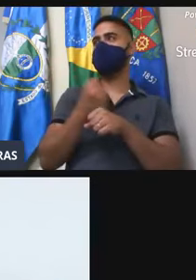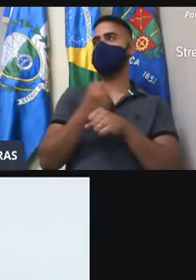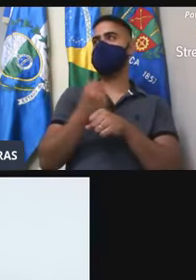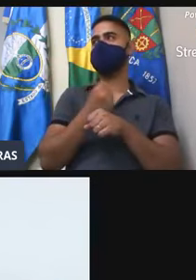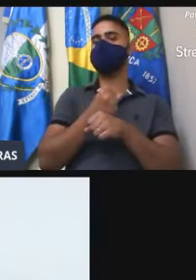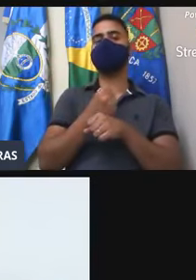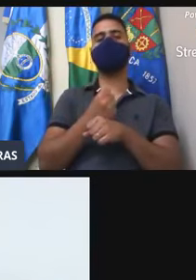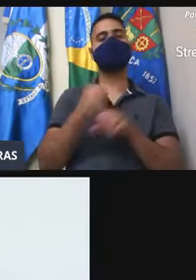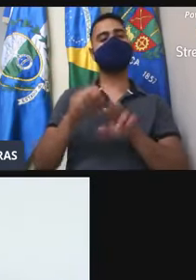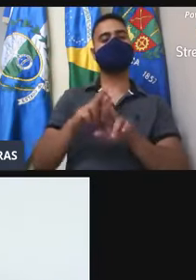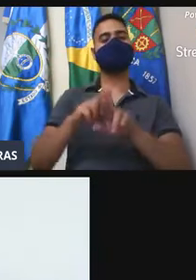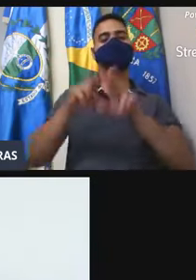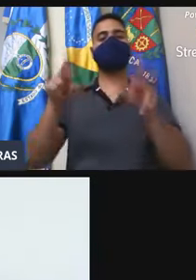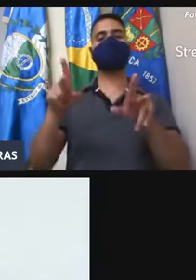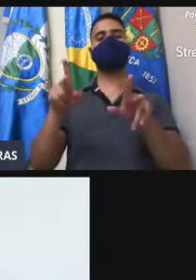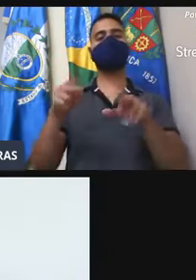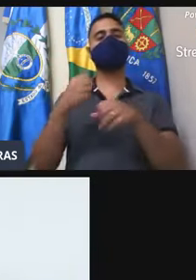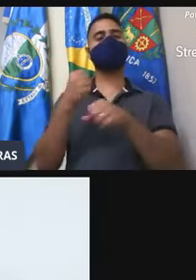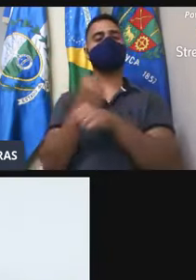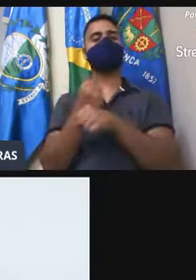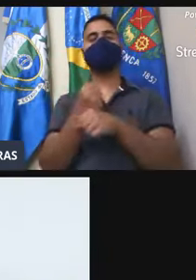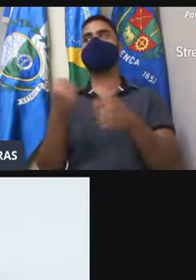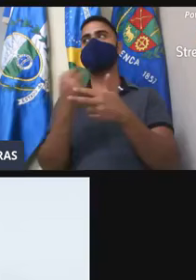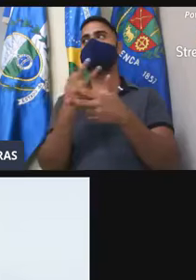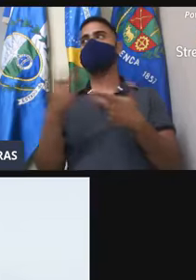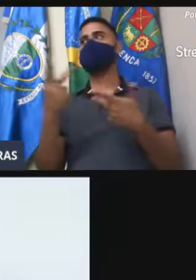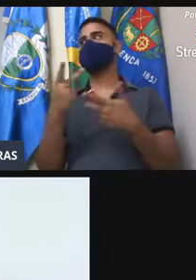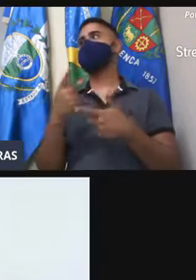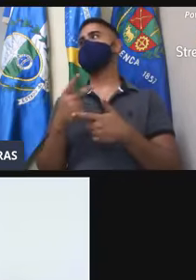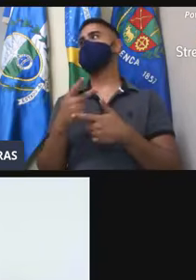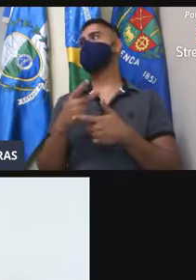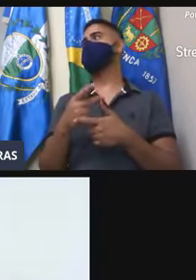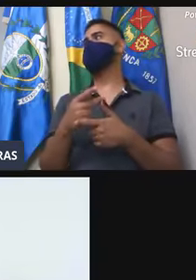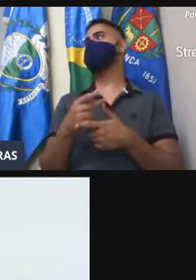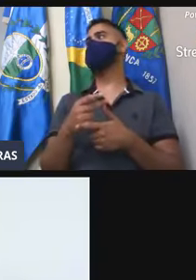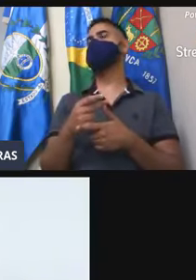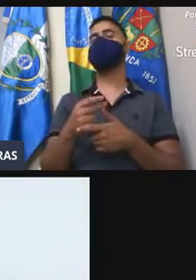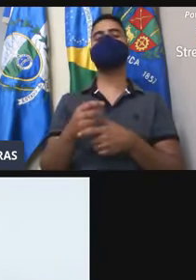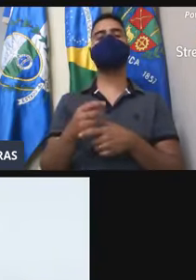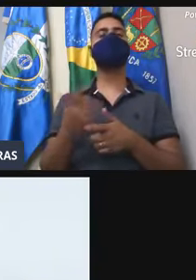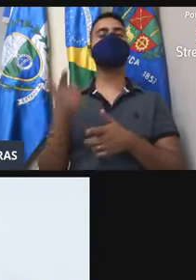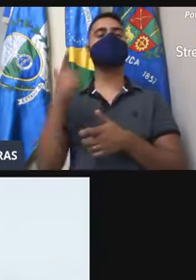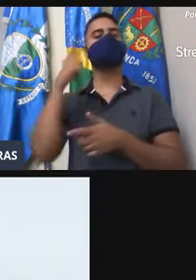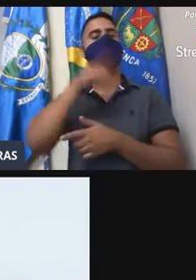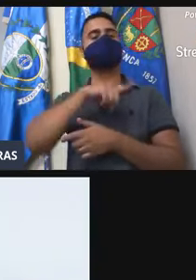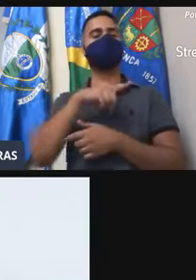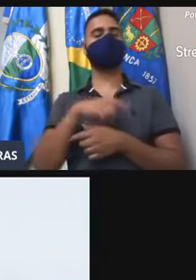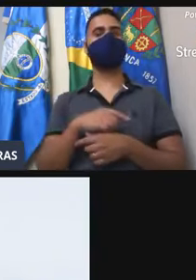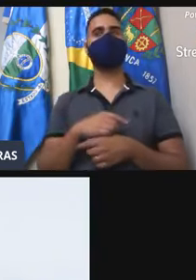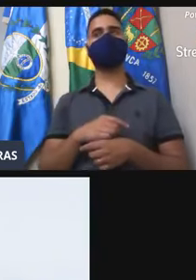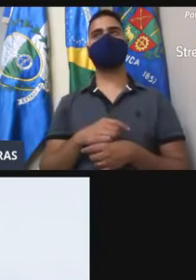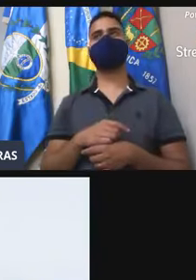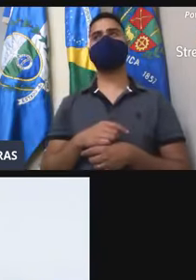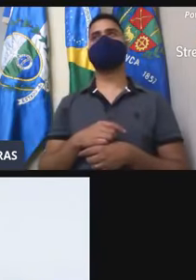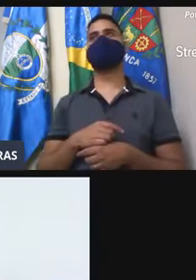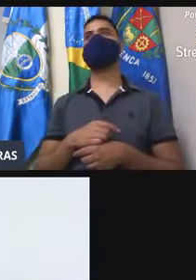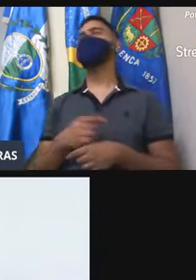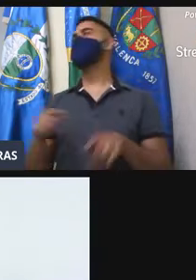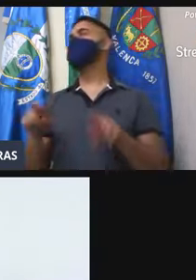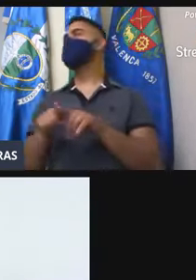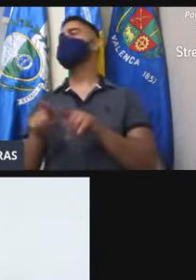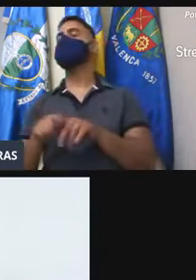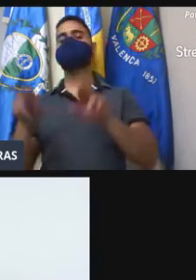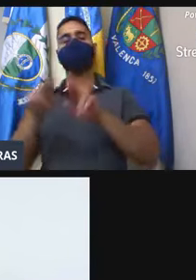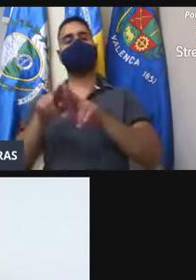esse é o ano diferente. É o ano que as coisas diferentes estão acontecendo, e para não ser diferente